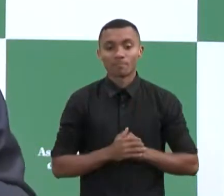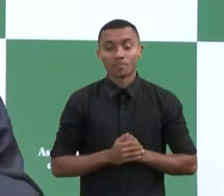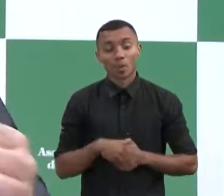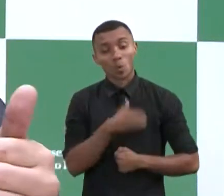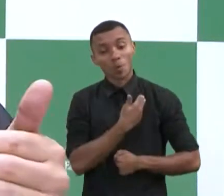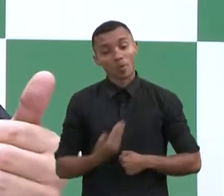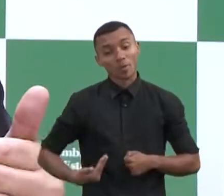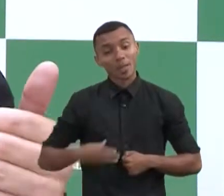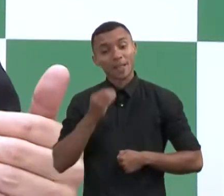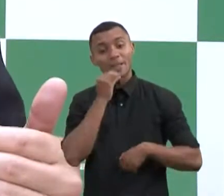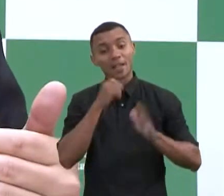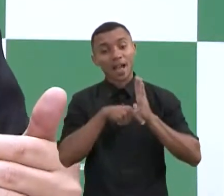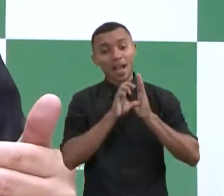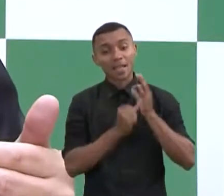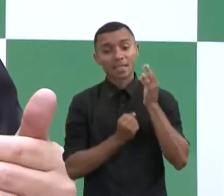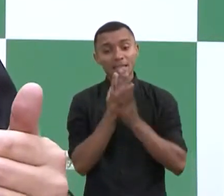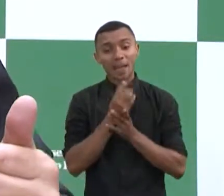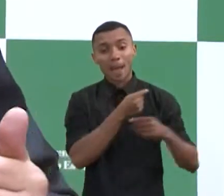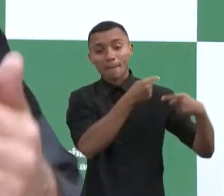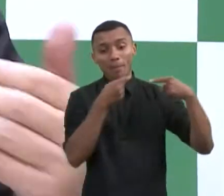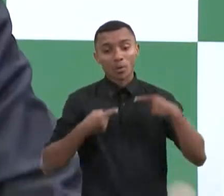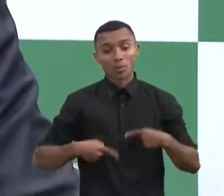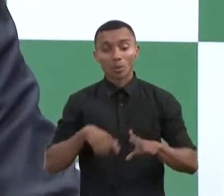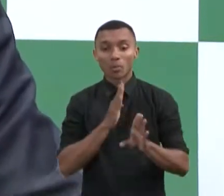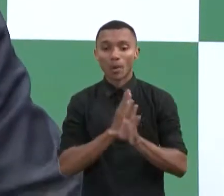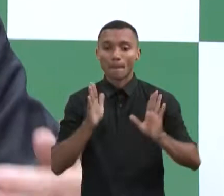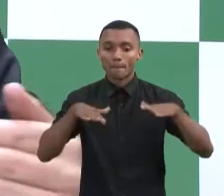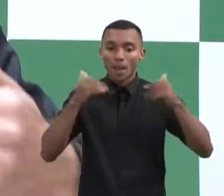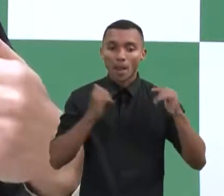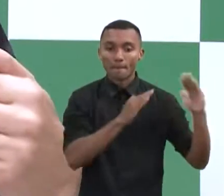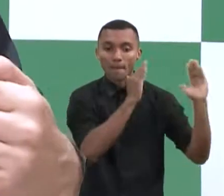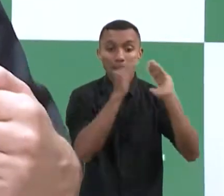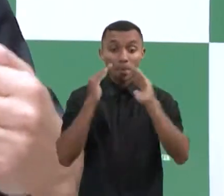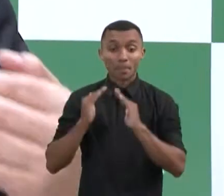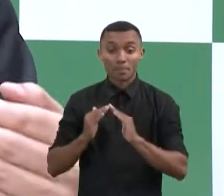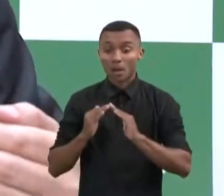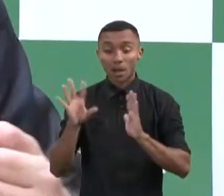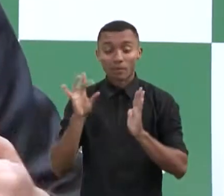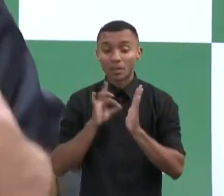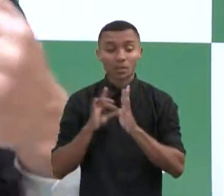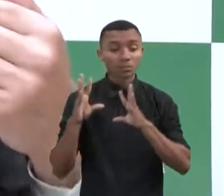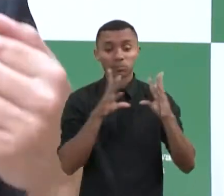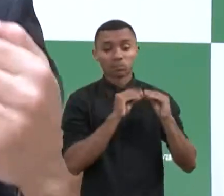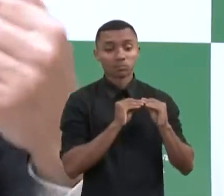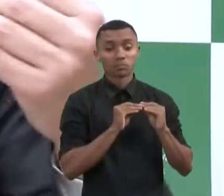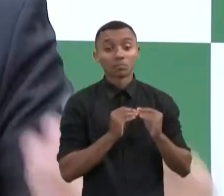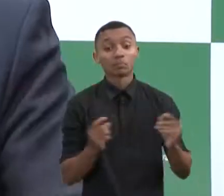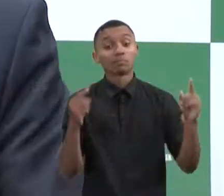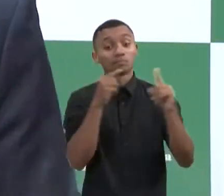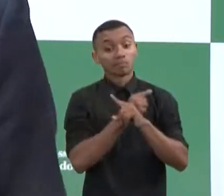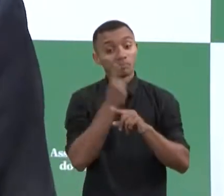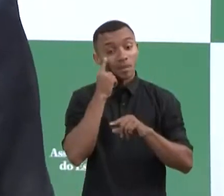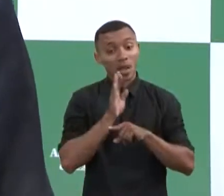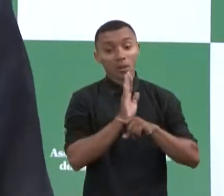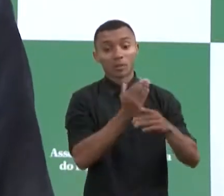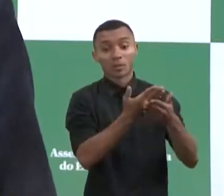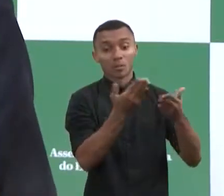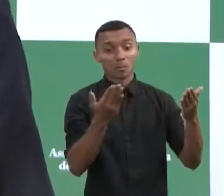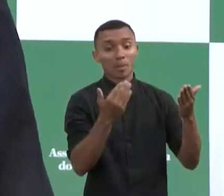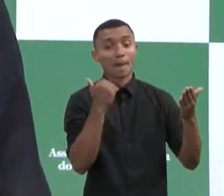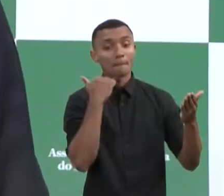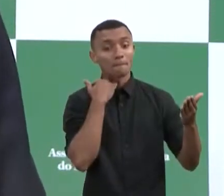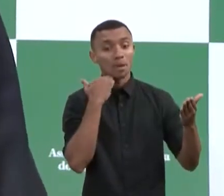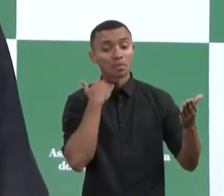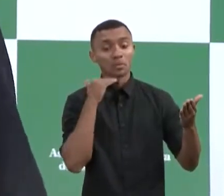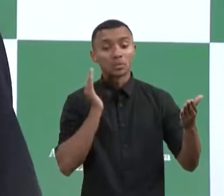estar fazendo política para permitir maior moradia, está, na verdade, querendo beneficiar os bancos e vai